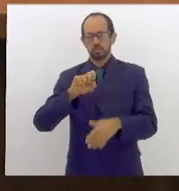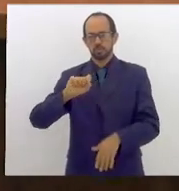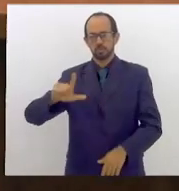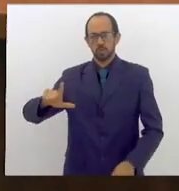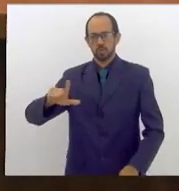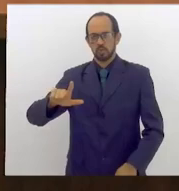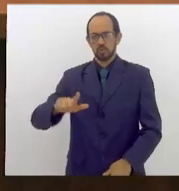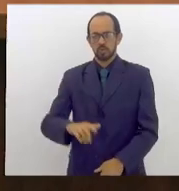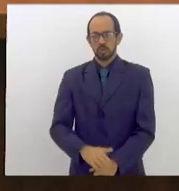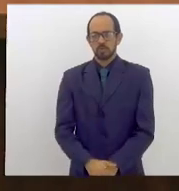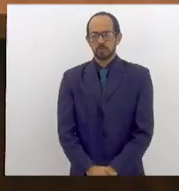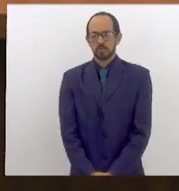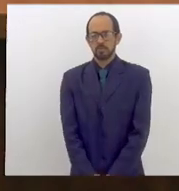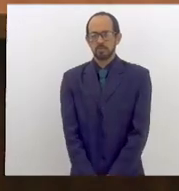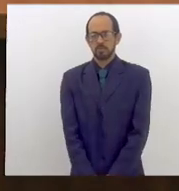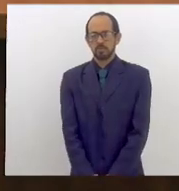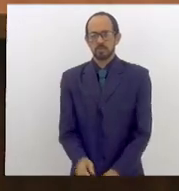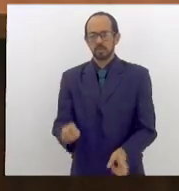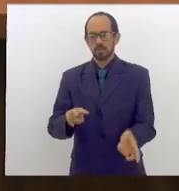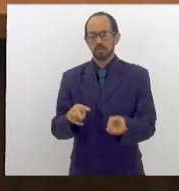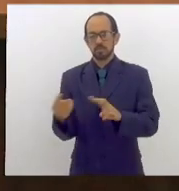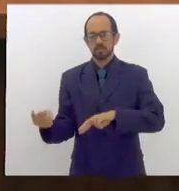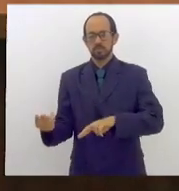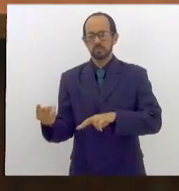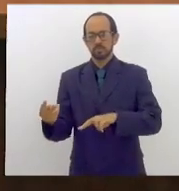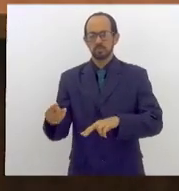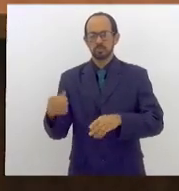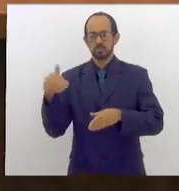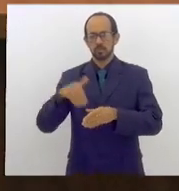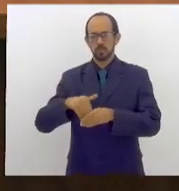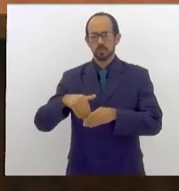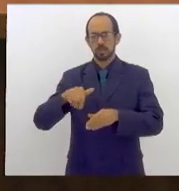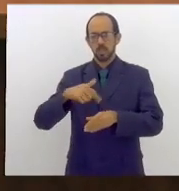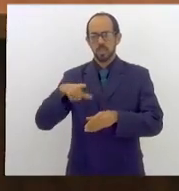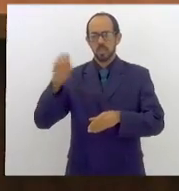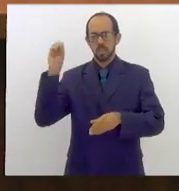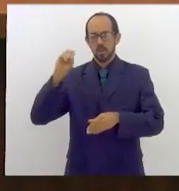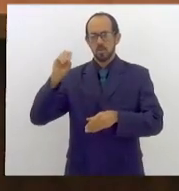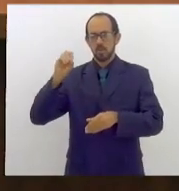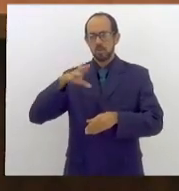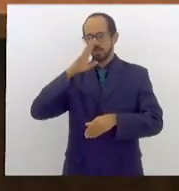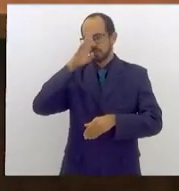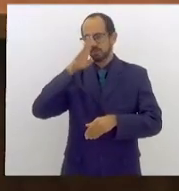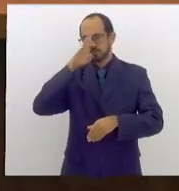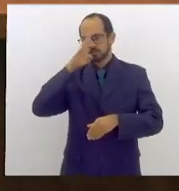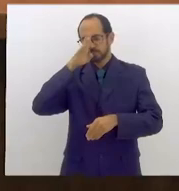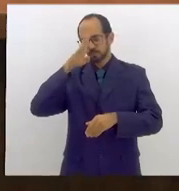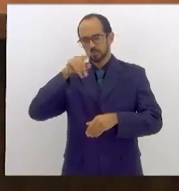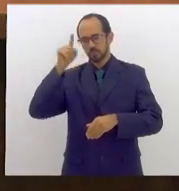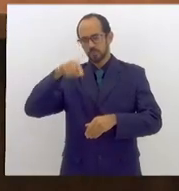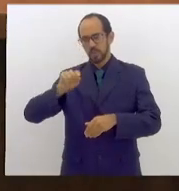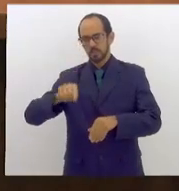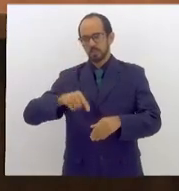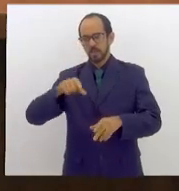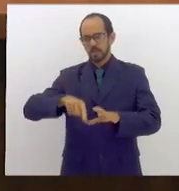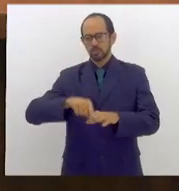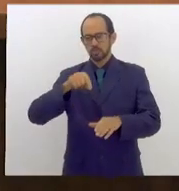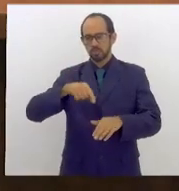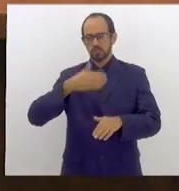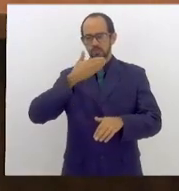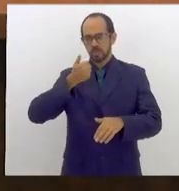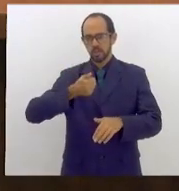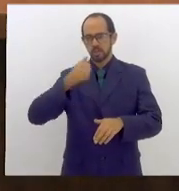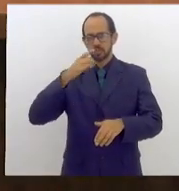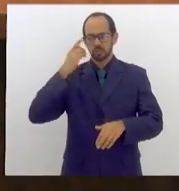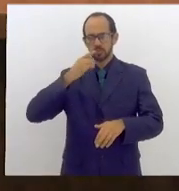é encaminha o voto contrário a mais um absurdo que garante O Privilégio da deputados e deputados que garante